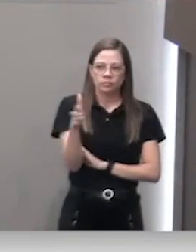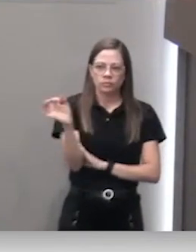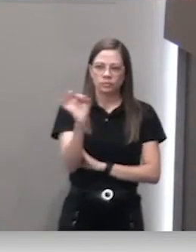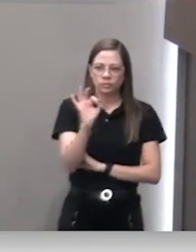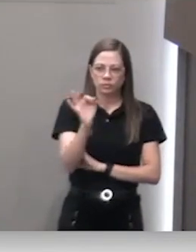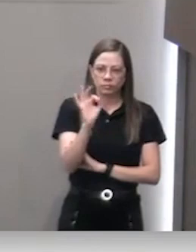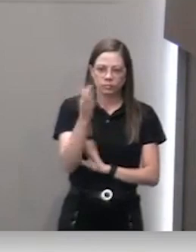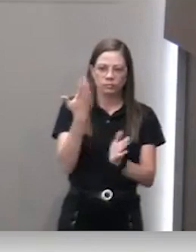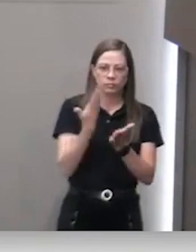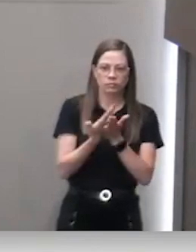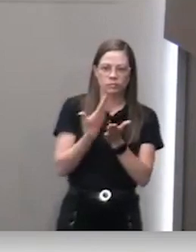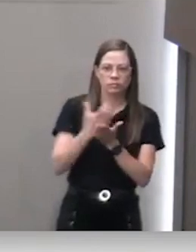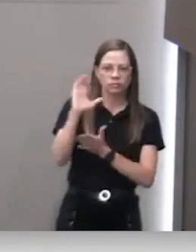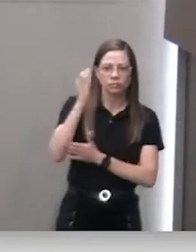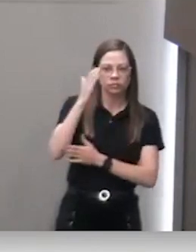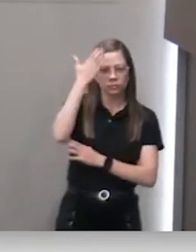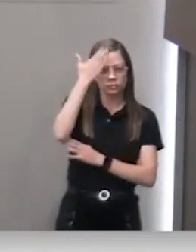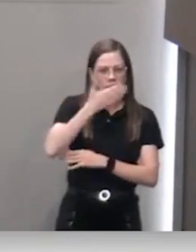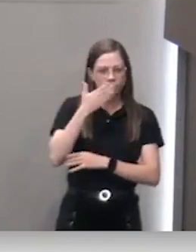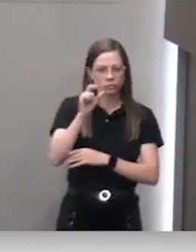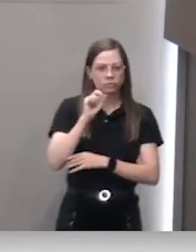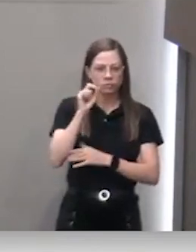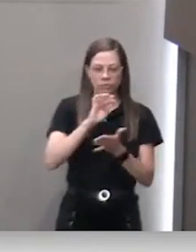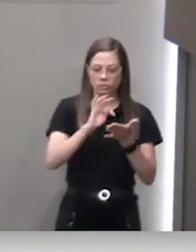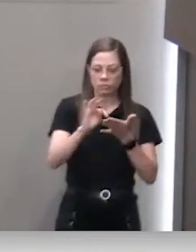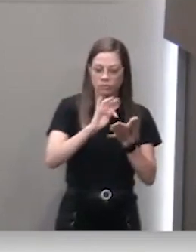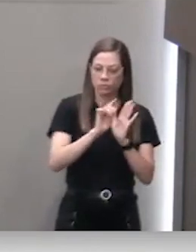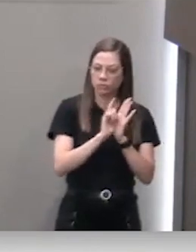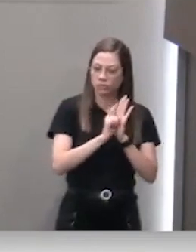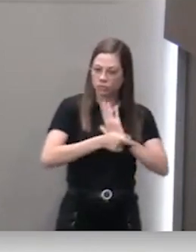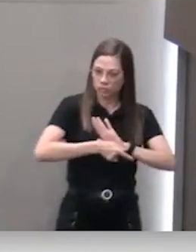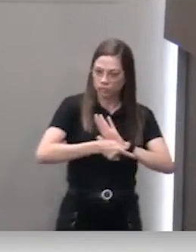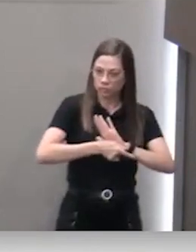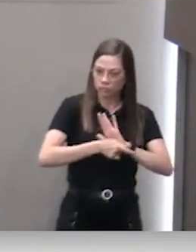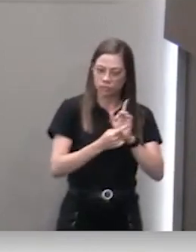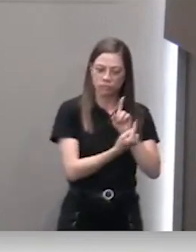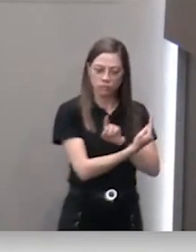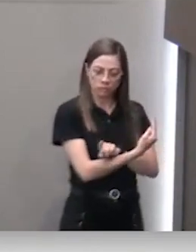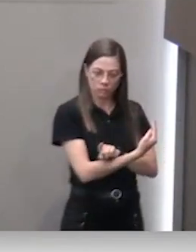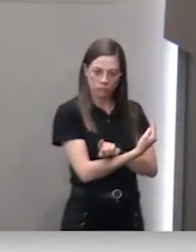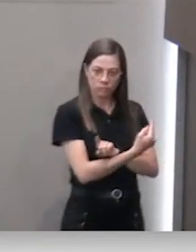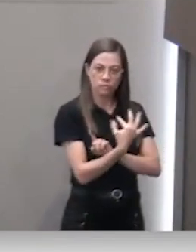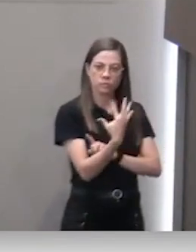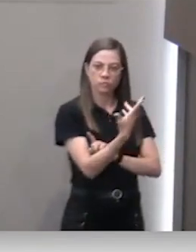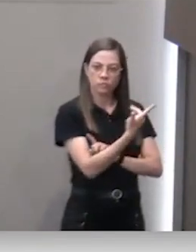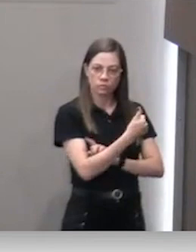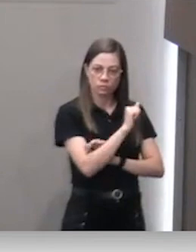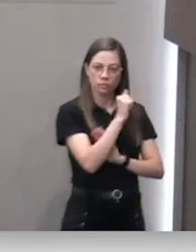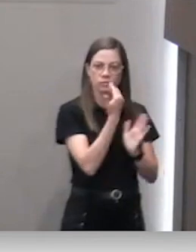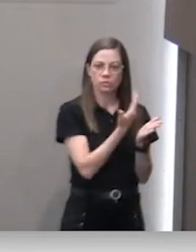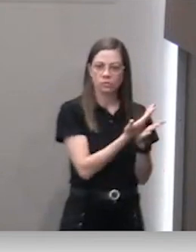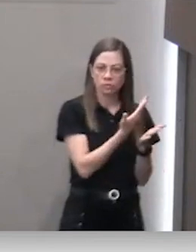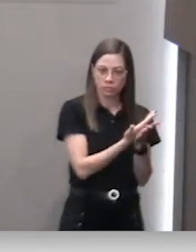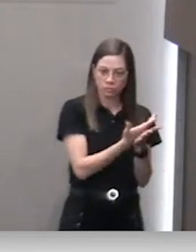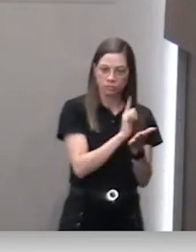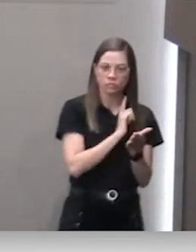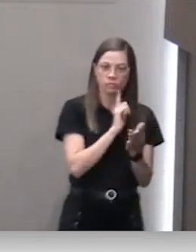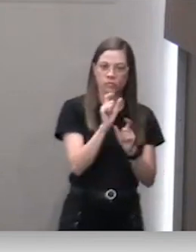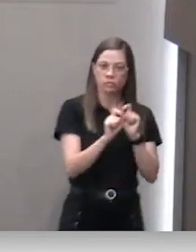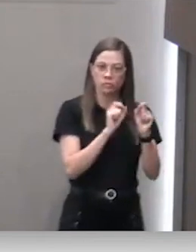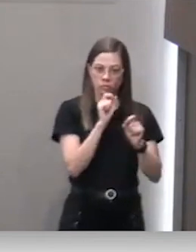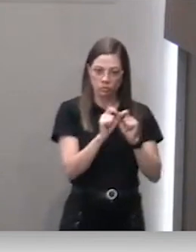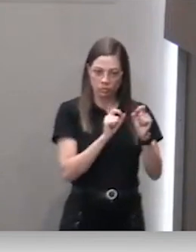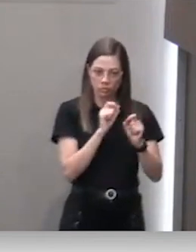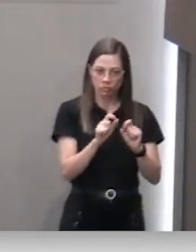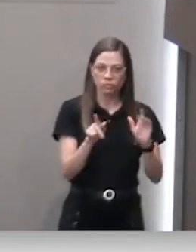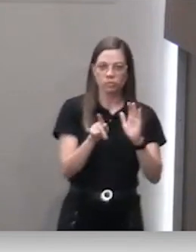estudo científico que comprove a teoria de gênero. Ao contrário, todos os estudos têm um feito por